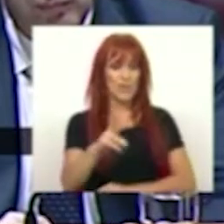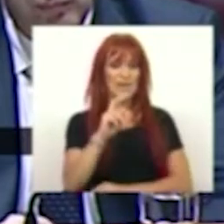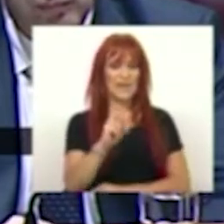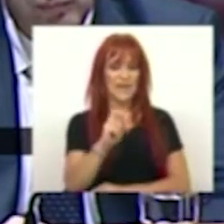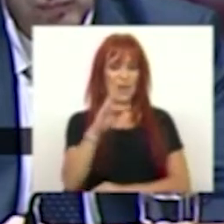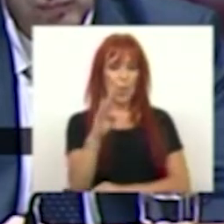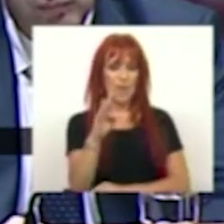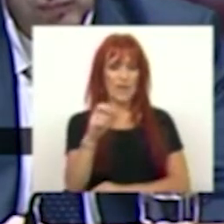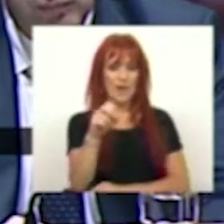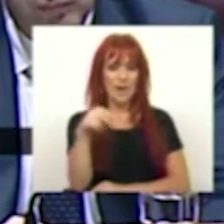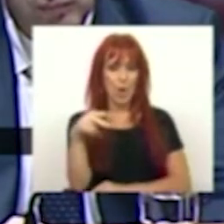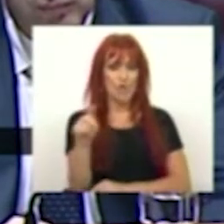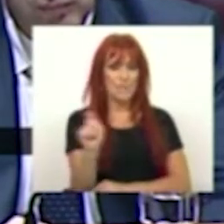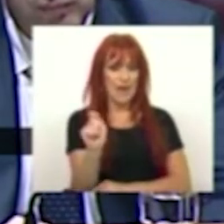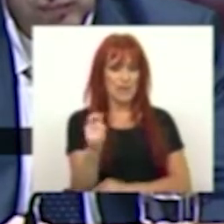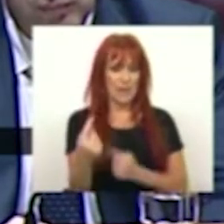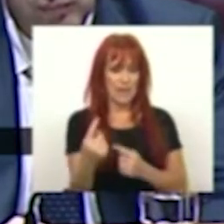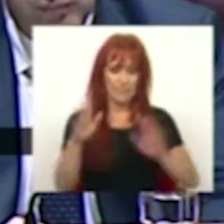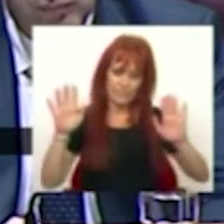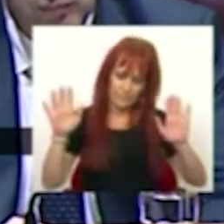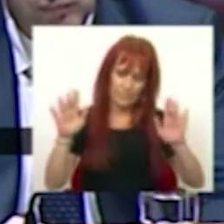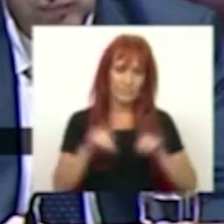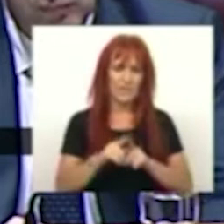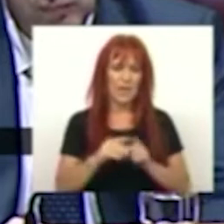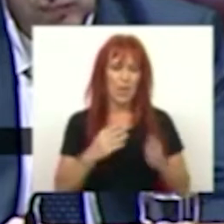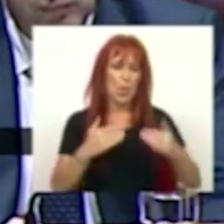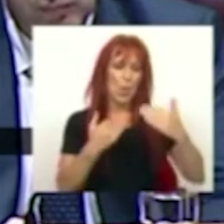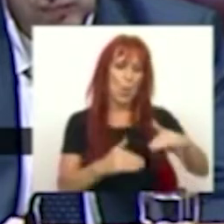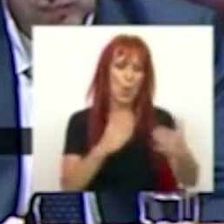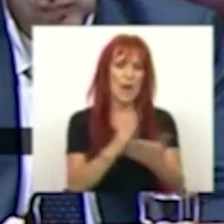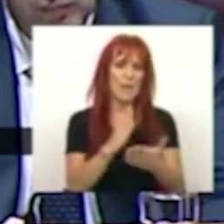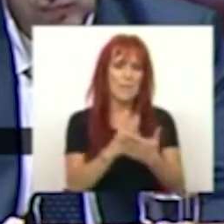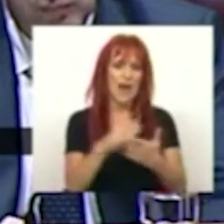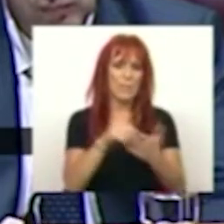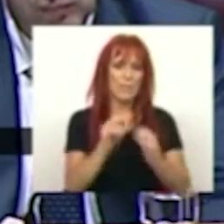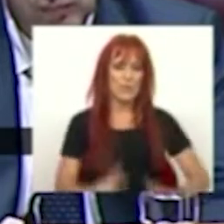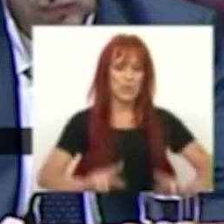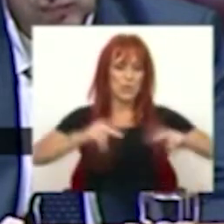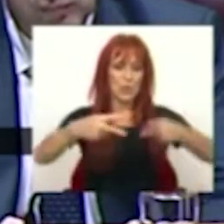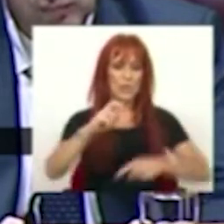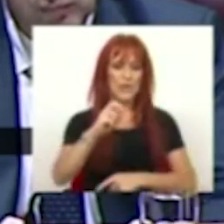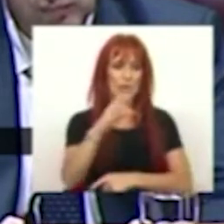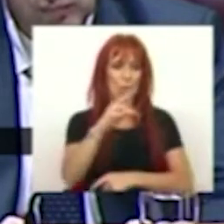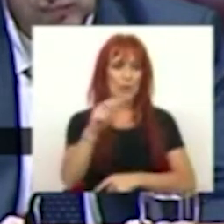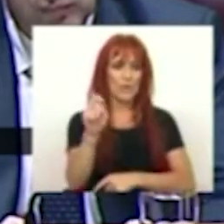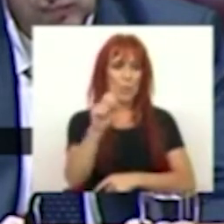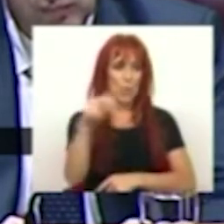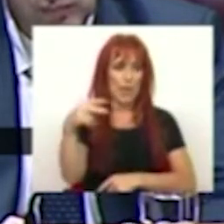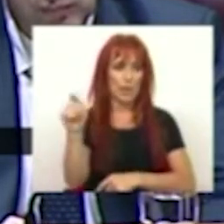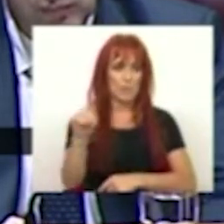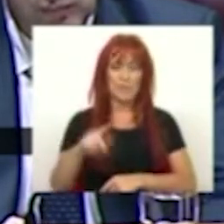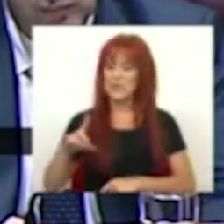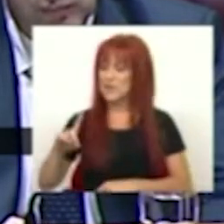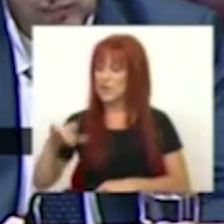34 euros por mês. Ou melhor, o limiar da pobreza subiu 34 euros por mês e